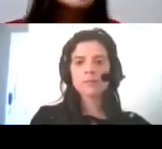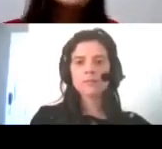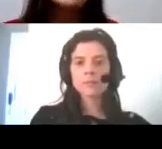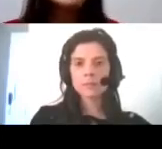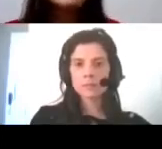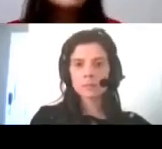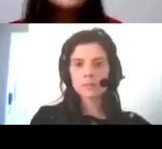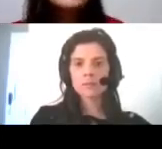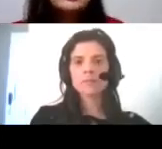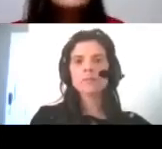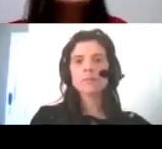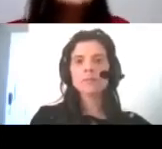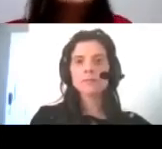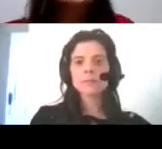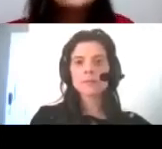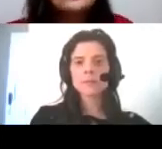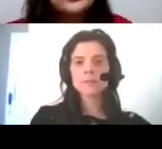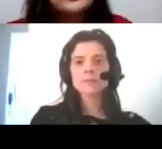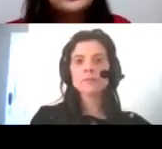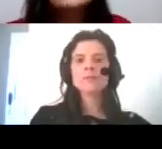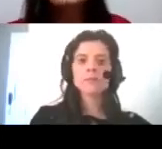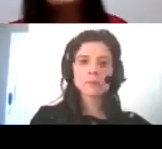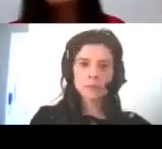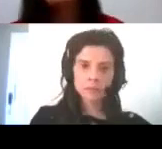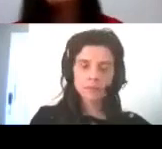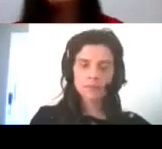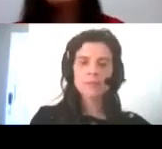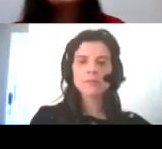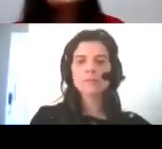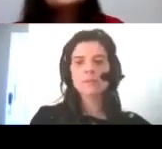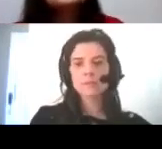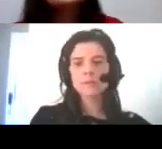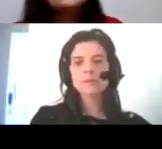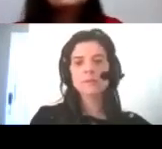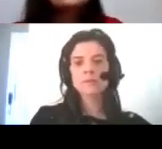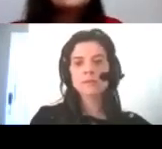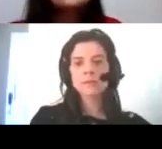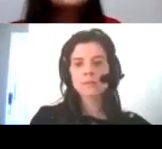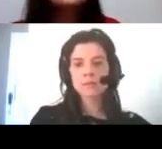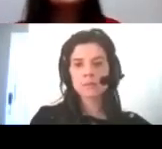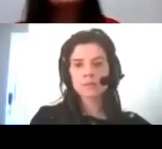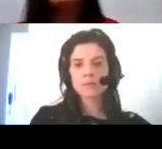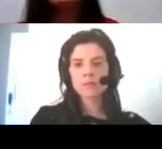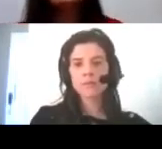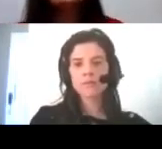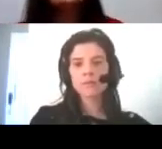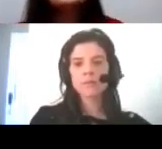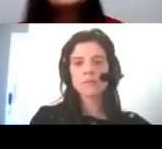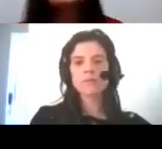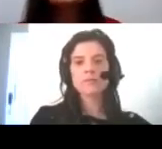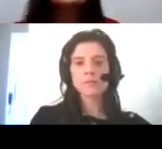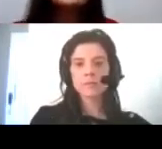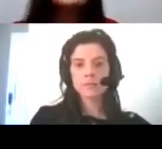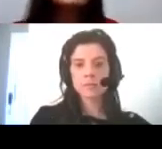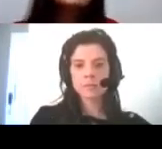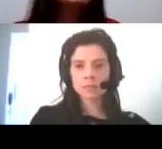que a nossa lei foi publicada, né, em 2013, então em 2014 nós tivemos 98 pedidos,